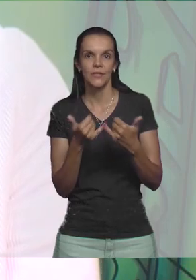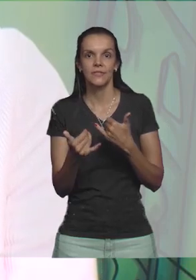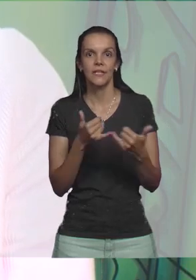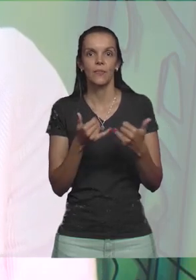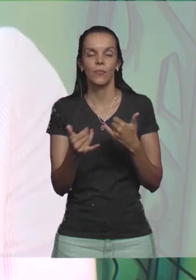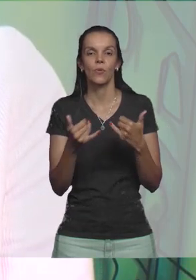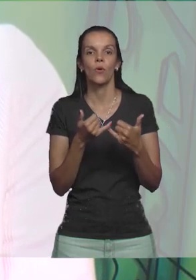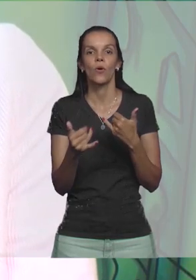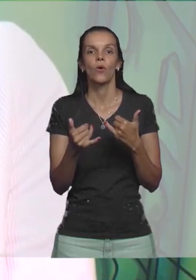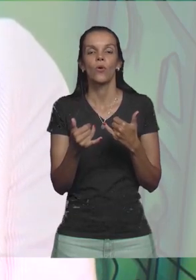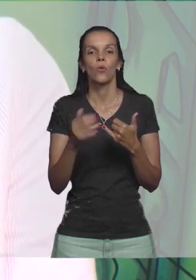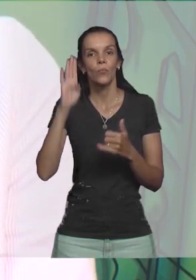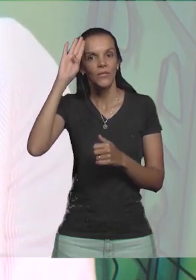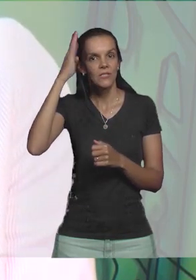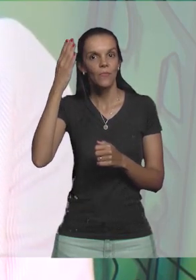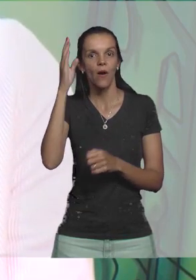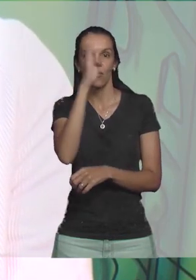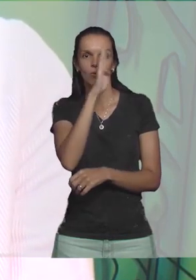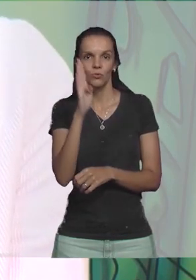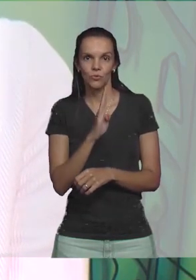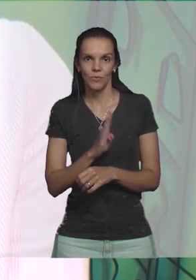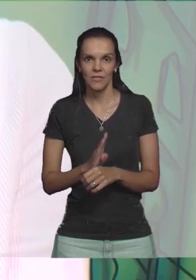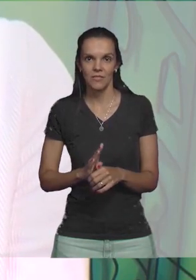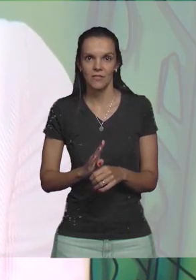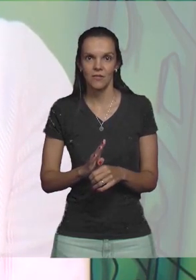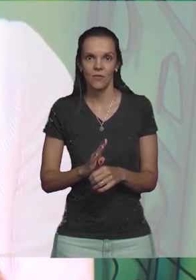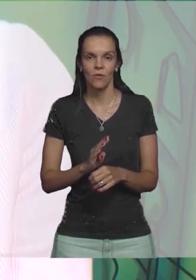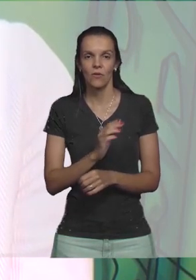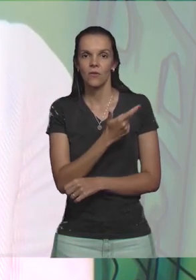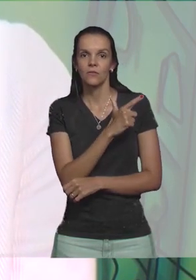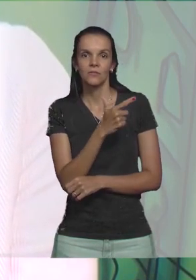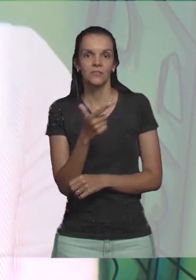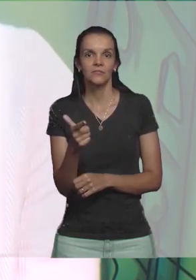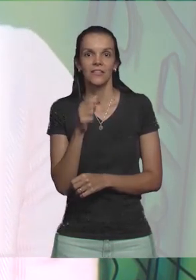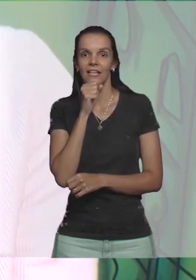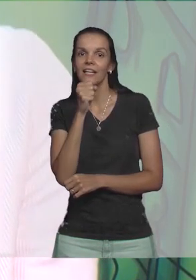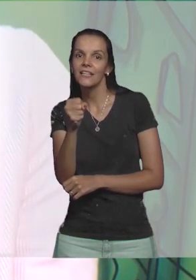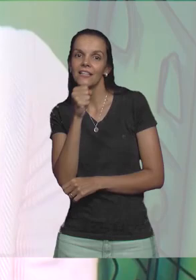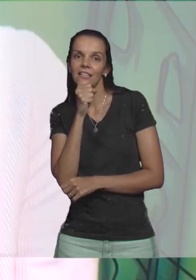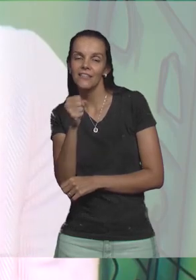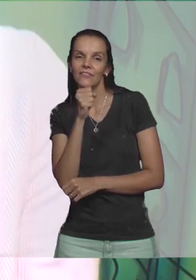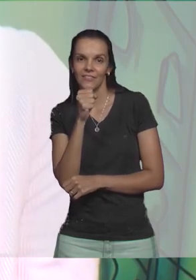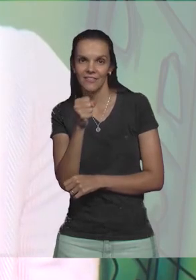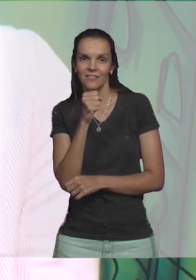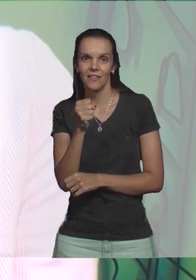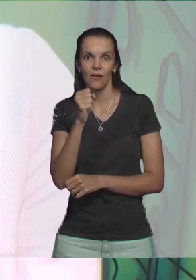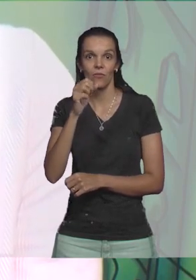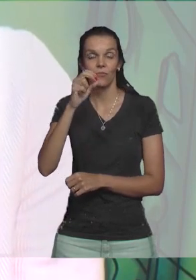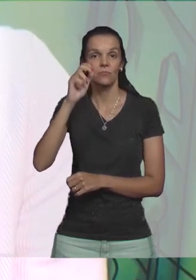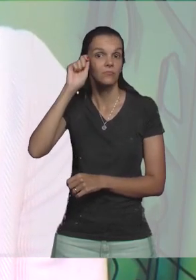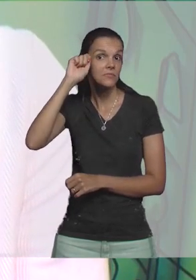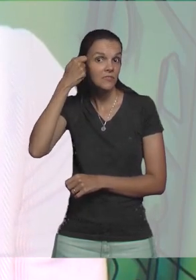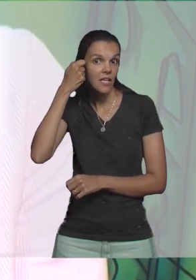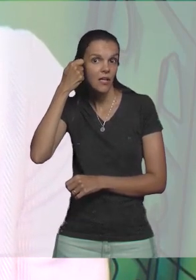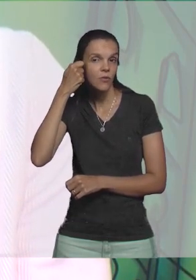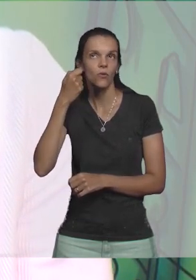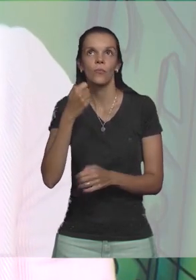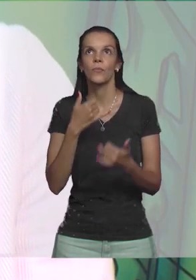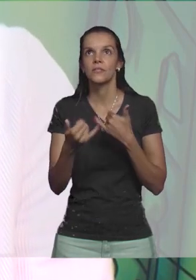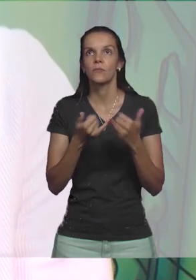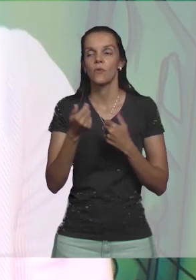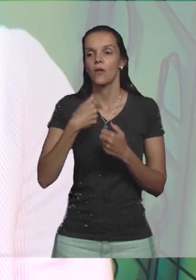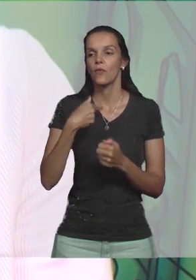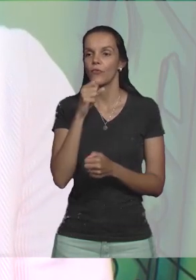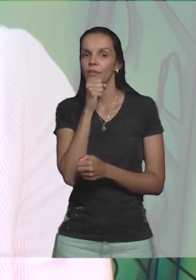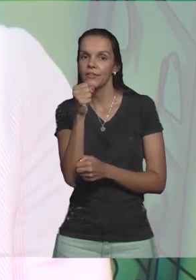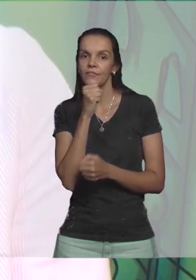que é o principal do Brasil, e a gente nota a ausência de fontes negras nas entrevistas, por exemplo. né? Eu vou entrevistar um advogado